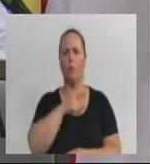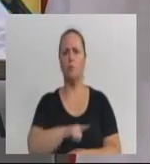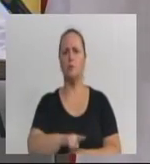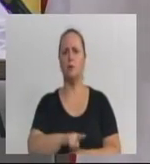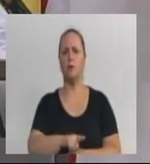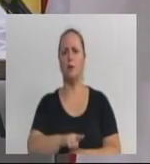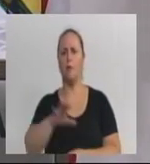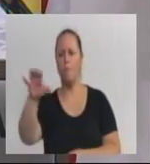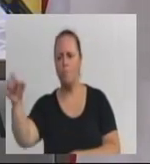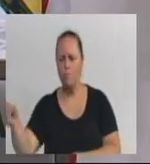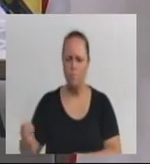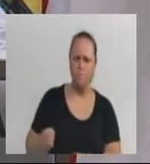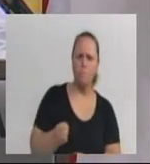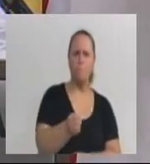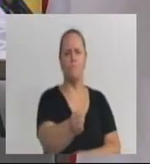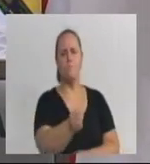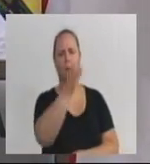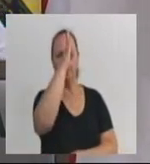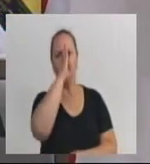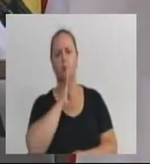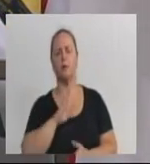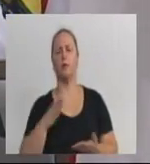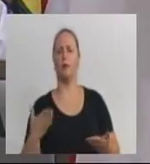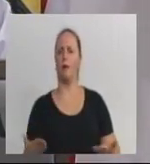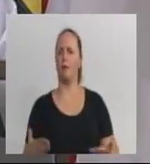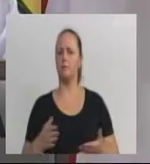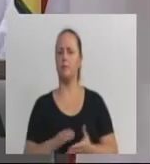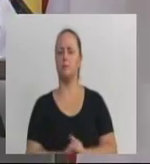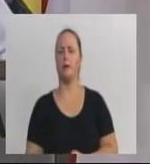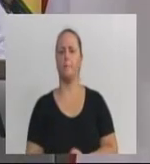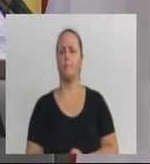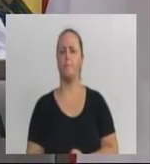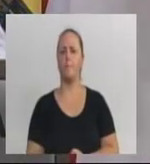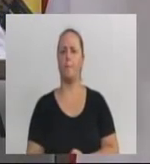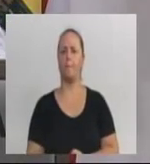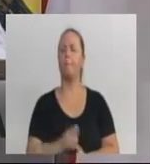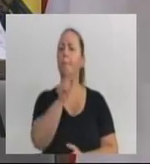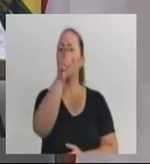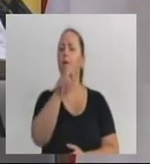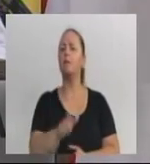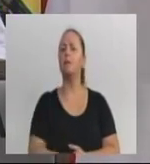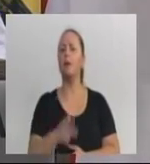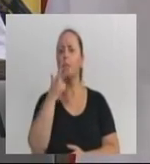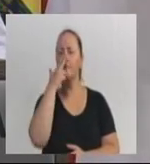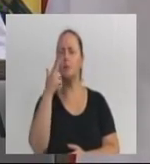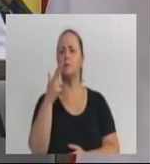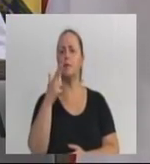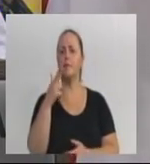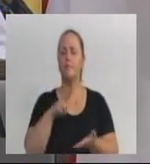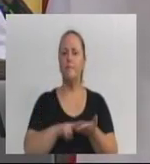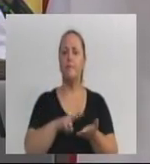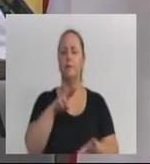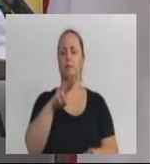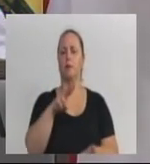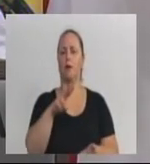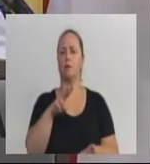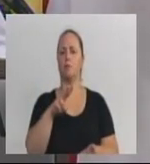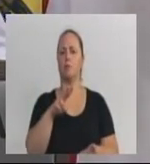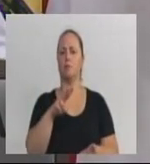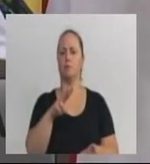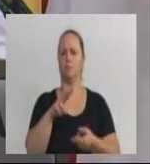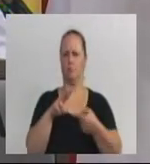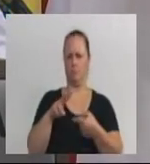até o sistema estar instalado. E quem pegou, vai ganhar com esse dinheiro que a população comprou seus passes, não é a Piracicabana